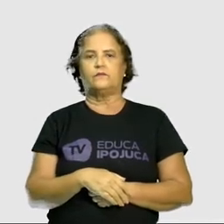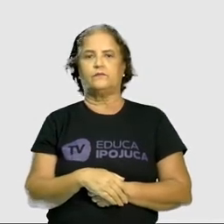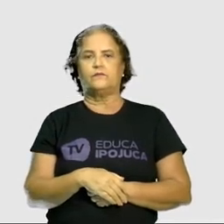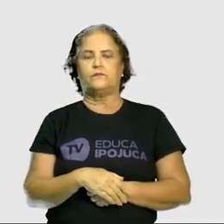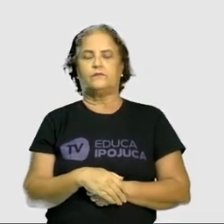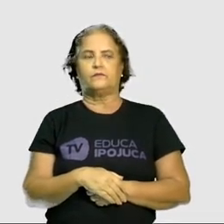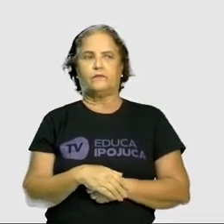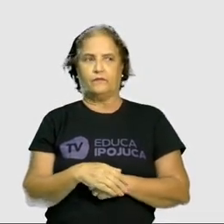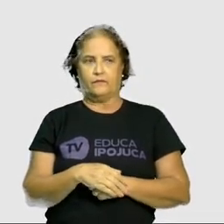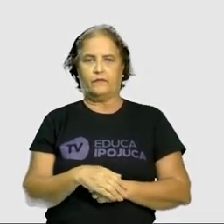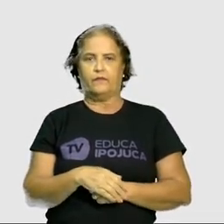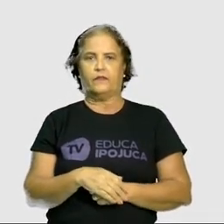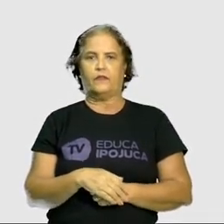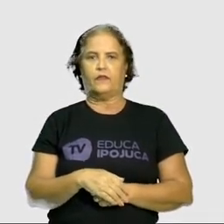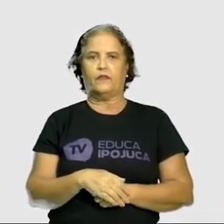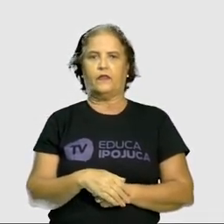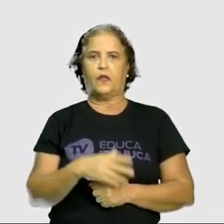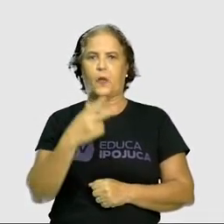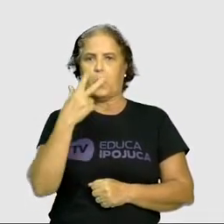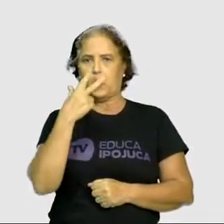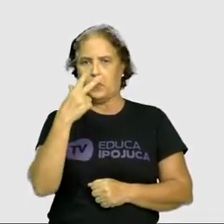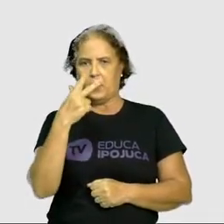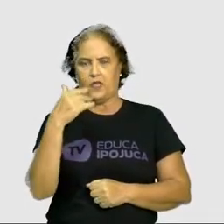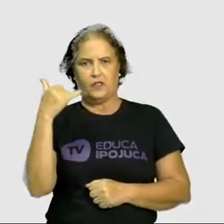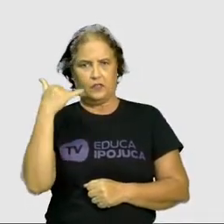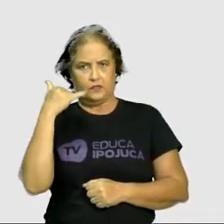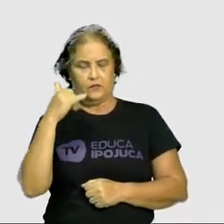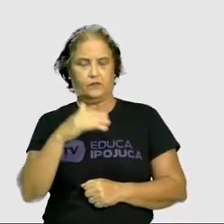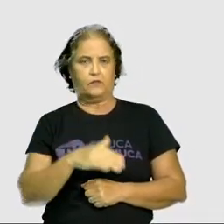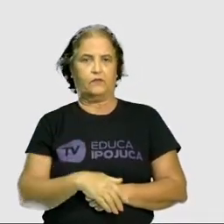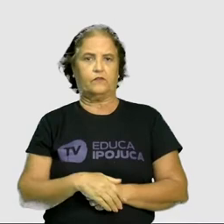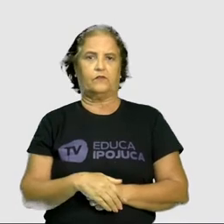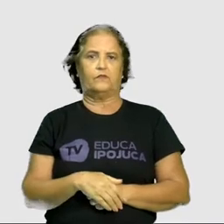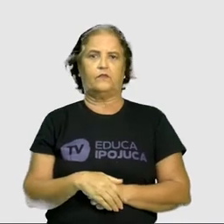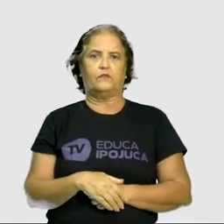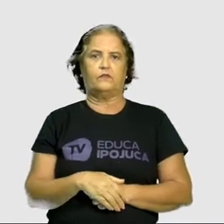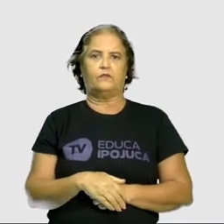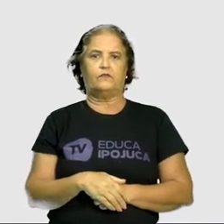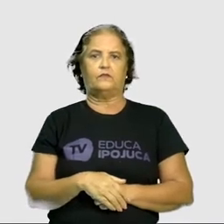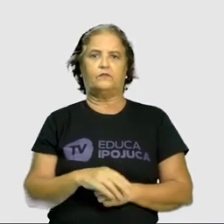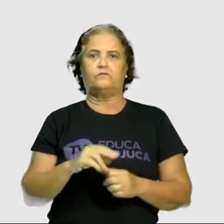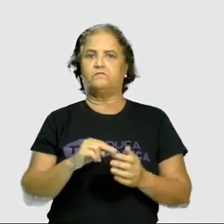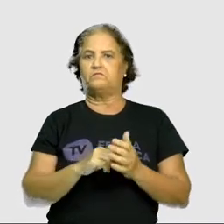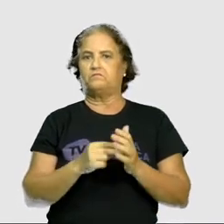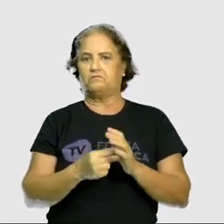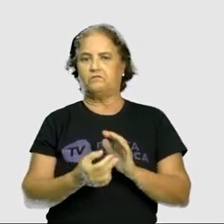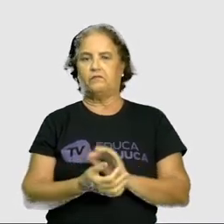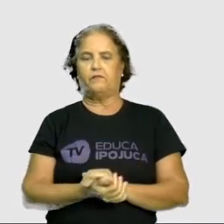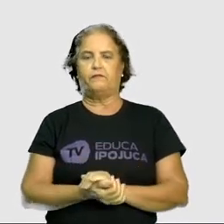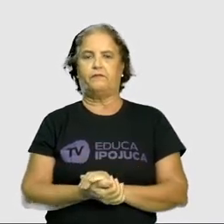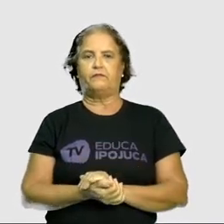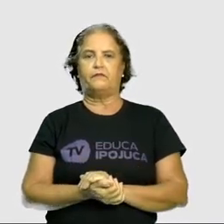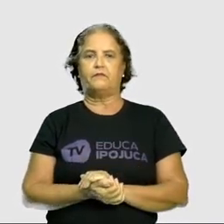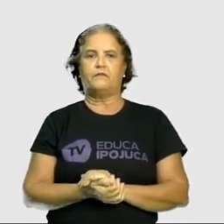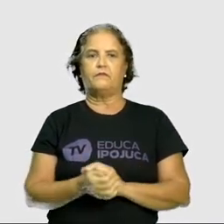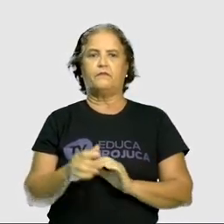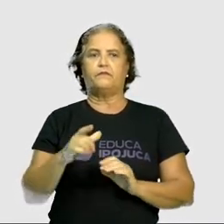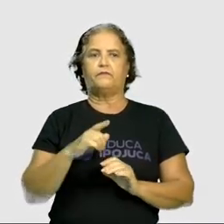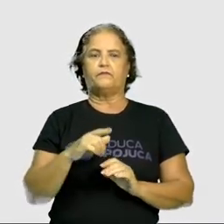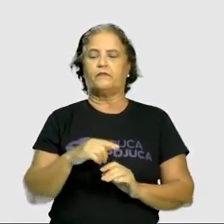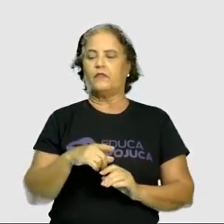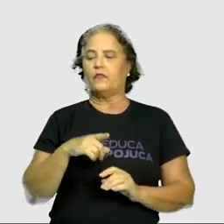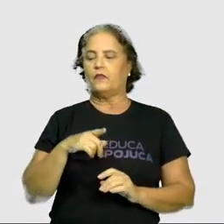todo mundo sabe por causa do iPhone lá né então eu não conheço esse símbolo Zinho aí desenhos e né pow certo